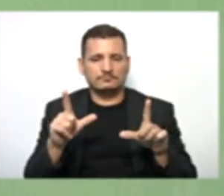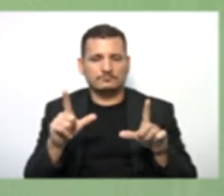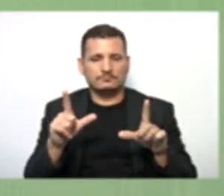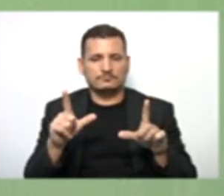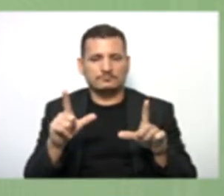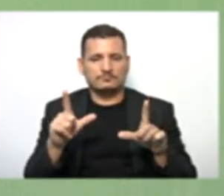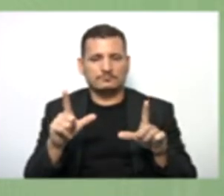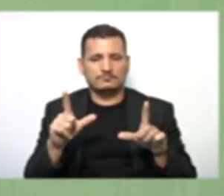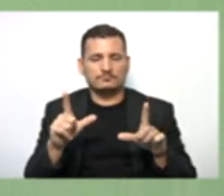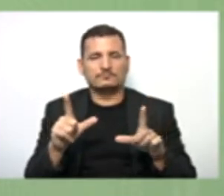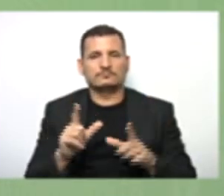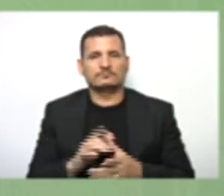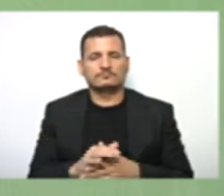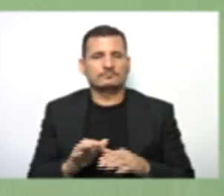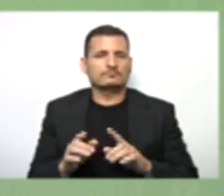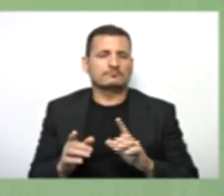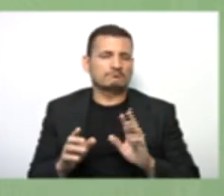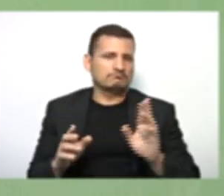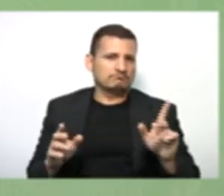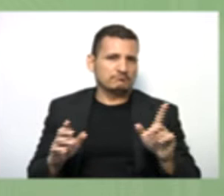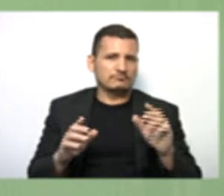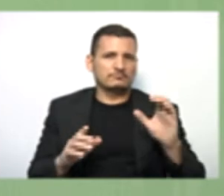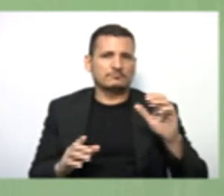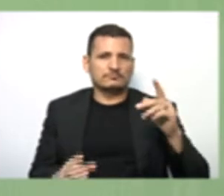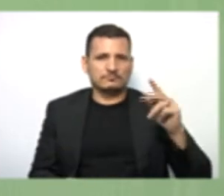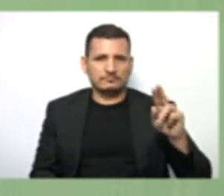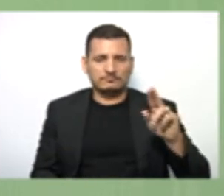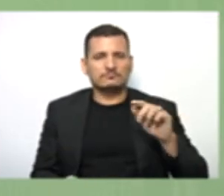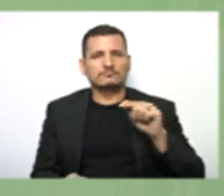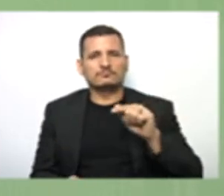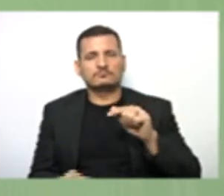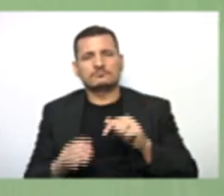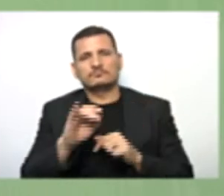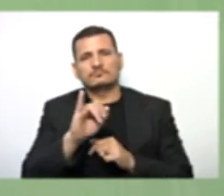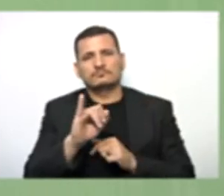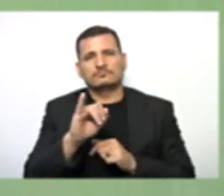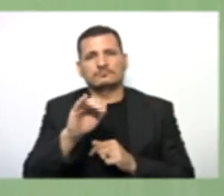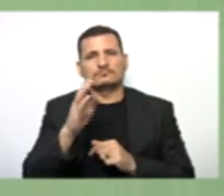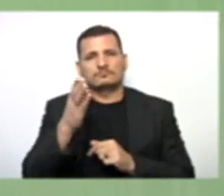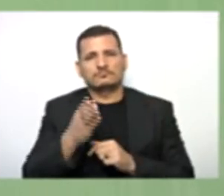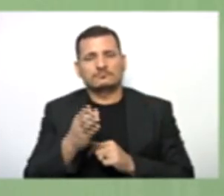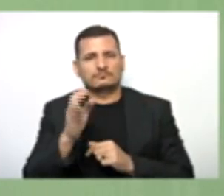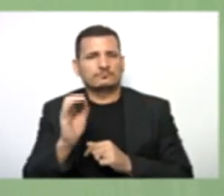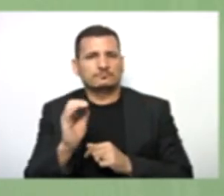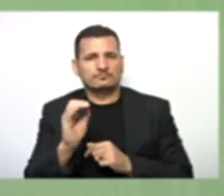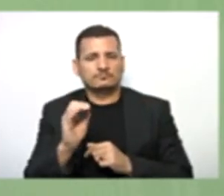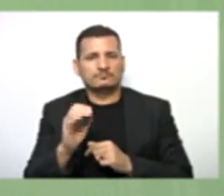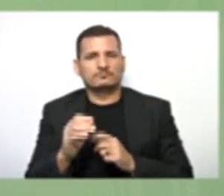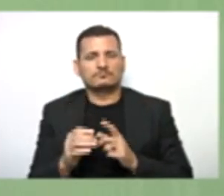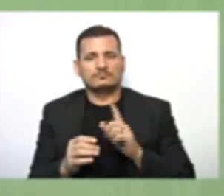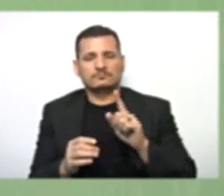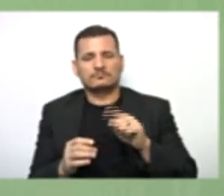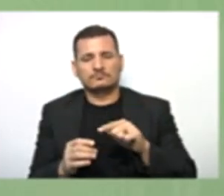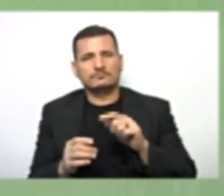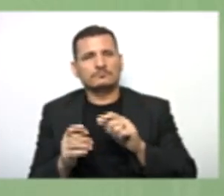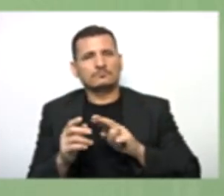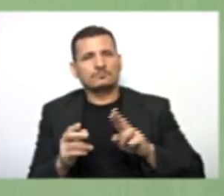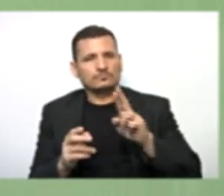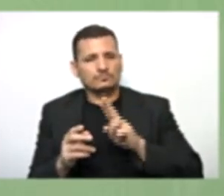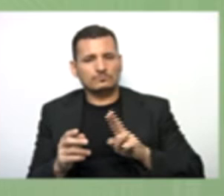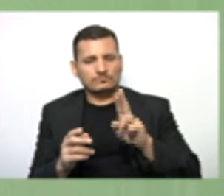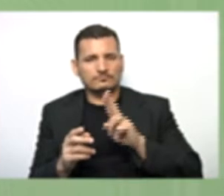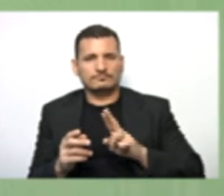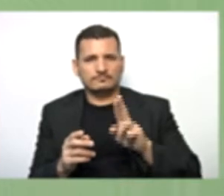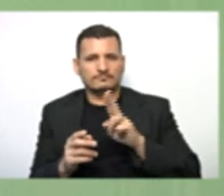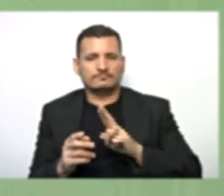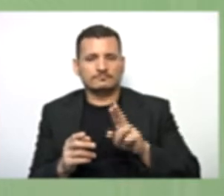Ao contrário, né, do CPU bound, o processo de I/O, ou os processos de entrada e saída, são aqueles que fazem uso